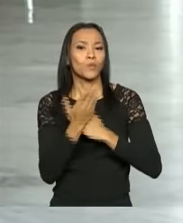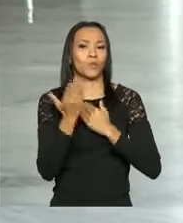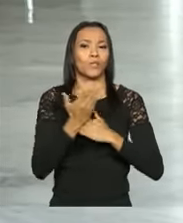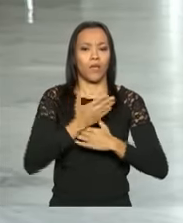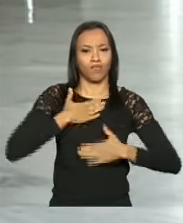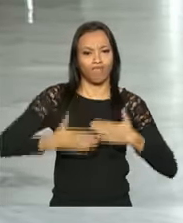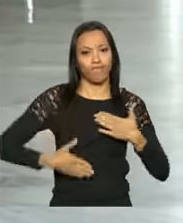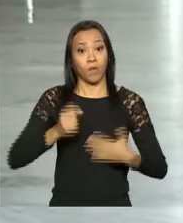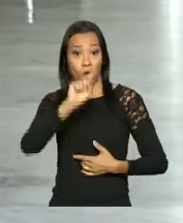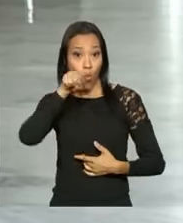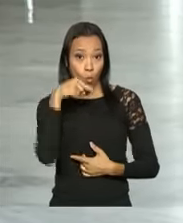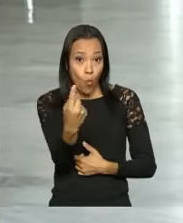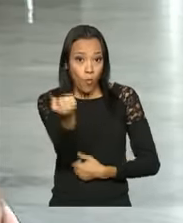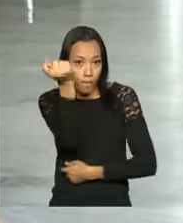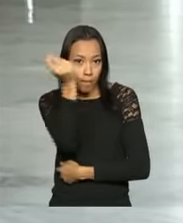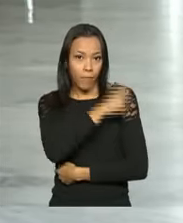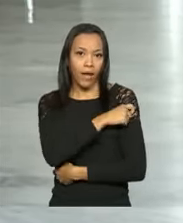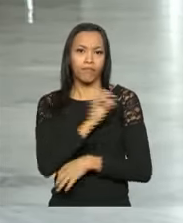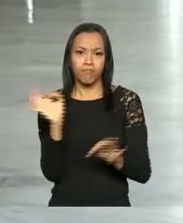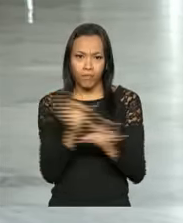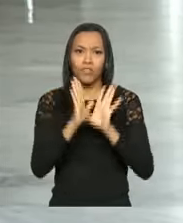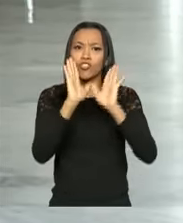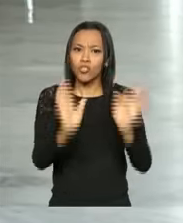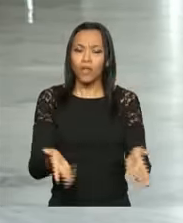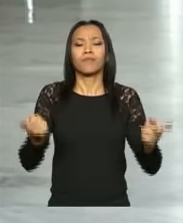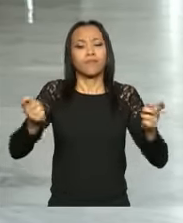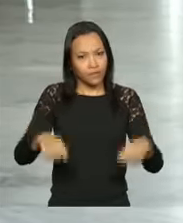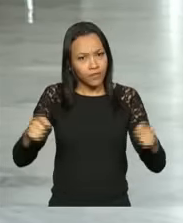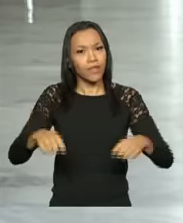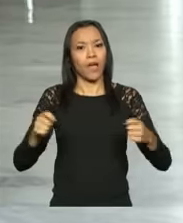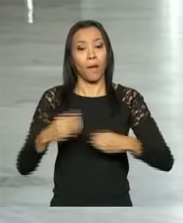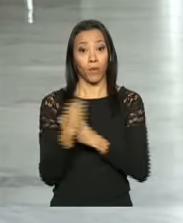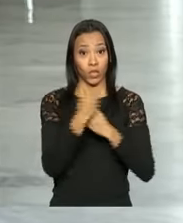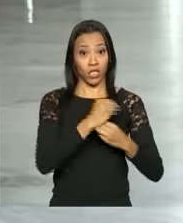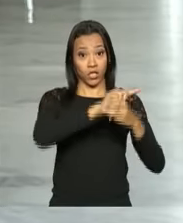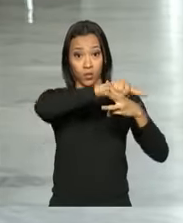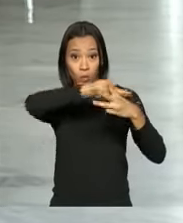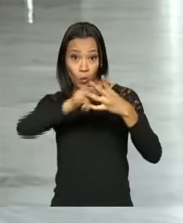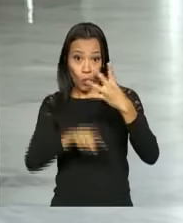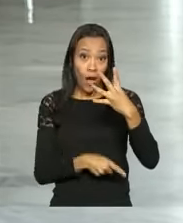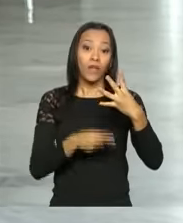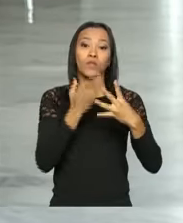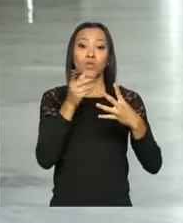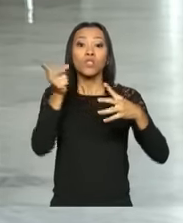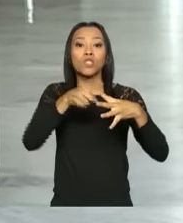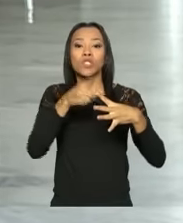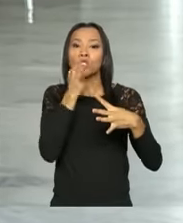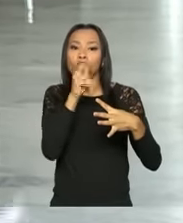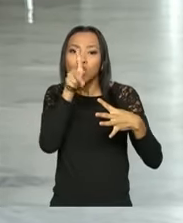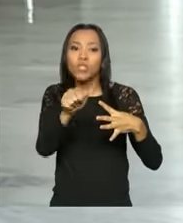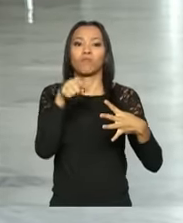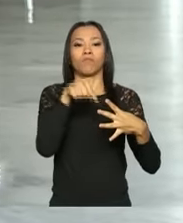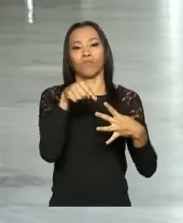porque uma dose única Jaime a vacina vai ser capaz de proteger contra os quatro tipos de vírus da dengue ou seja uma vacina